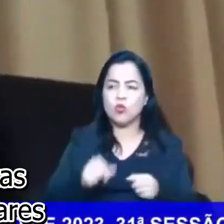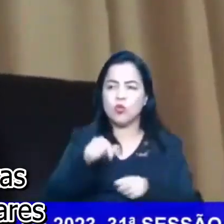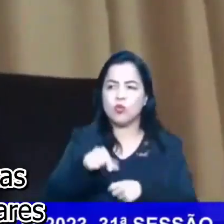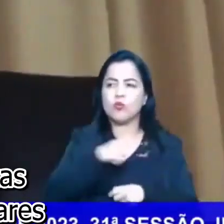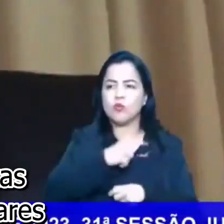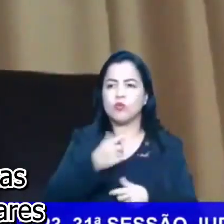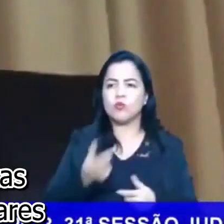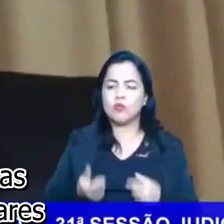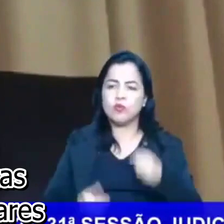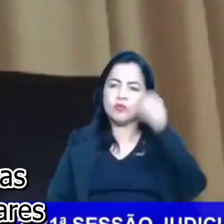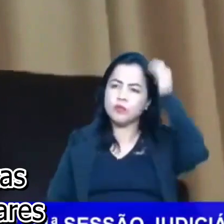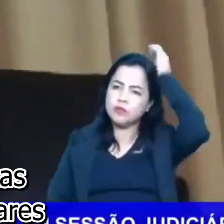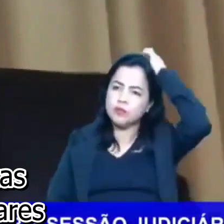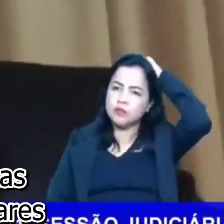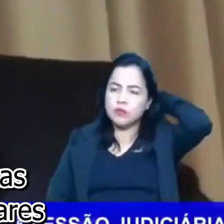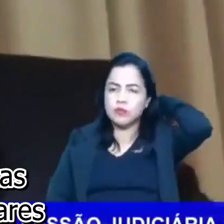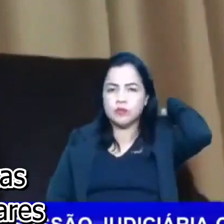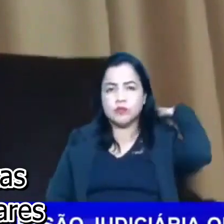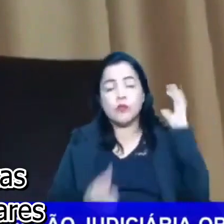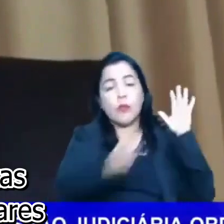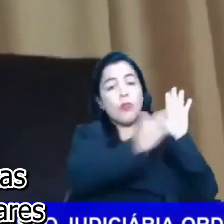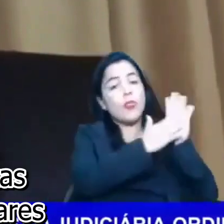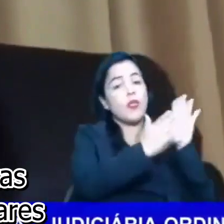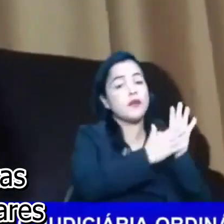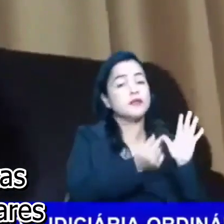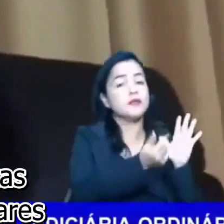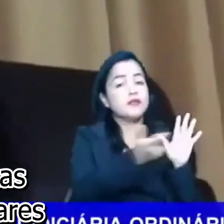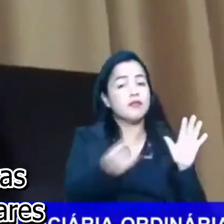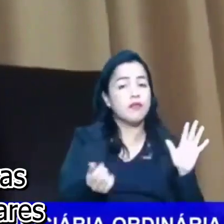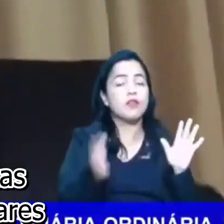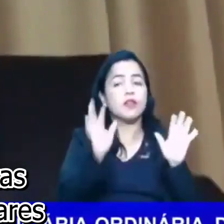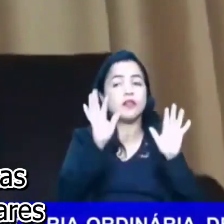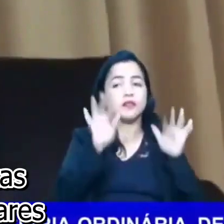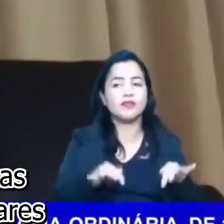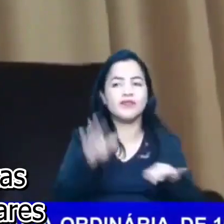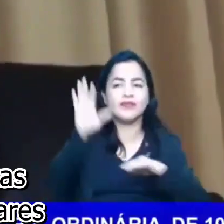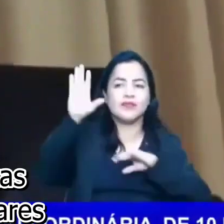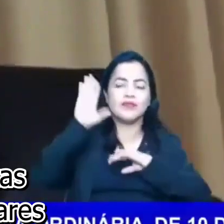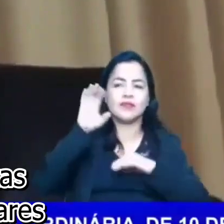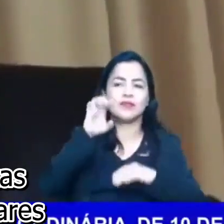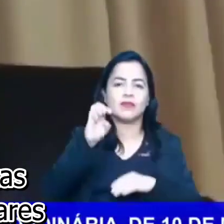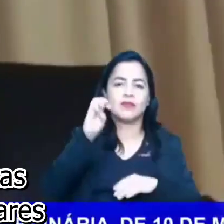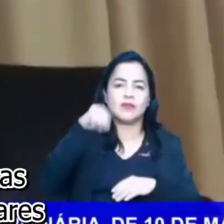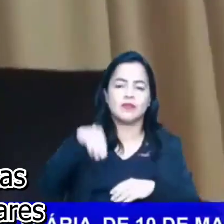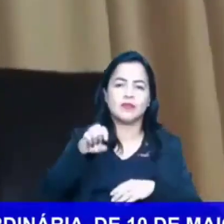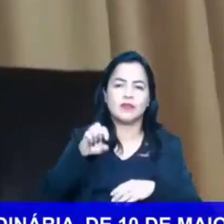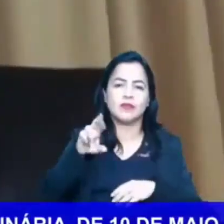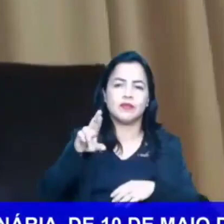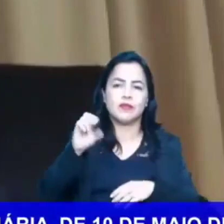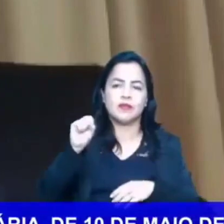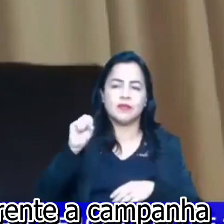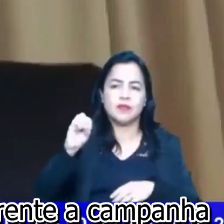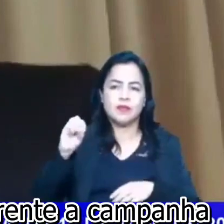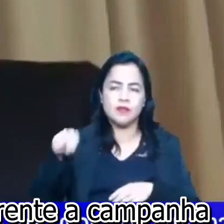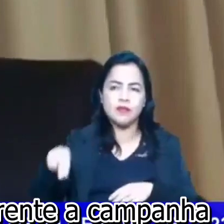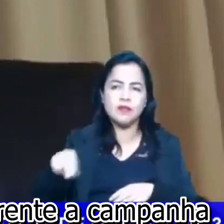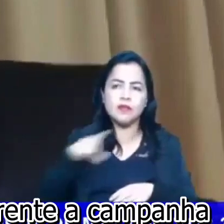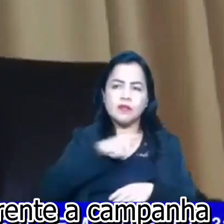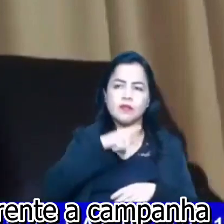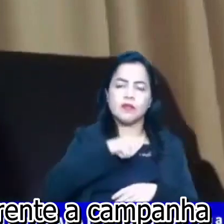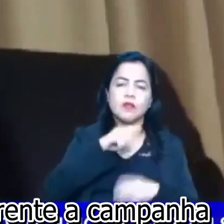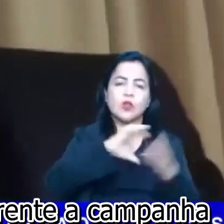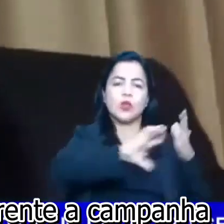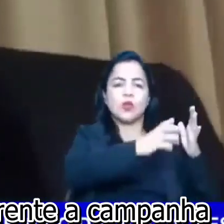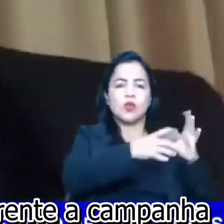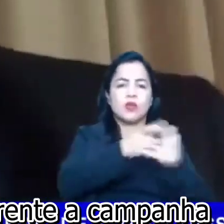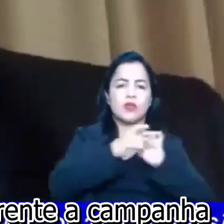Aqui são prestações de contas finais também do candidato Emerson Soares Lavareda, do